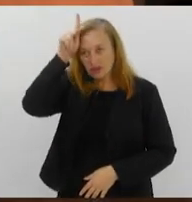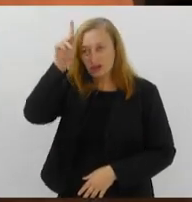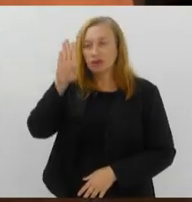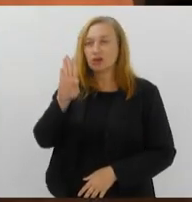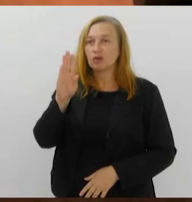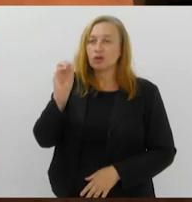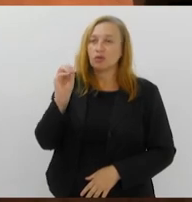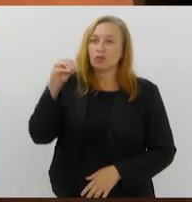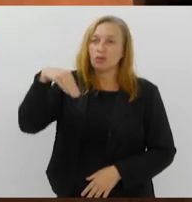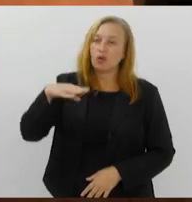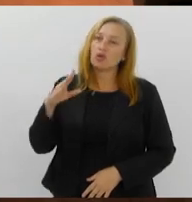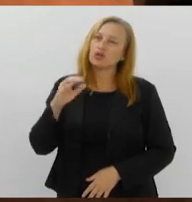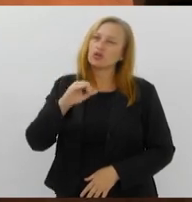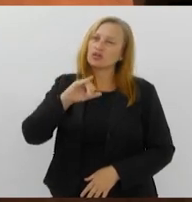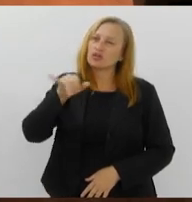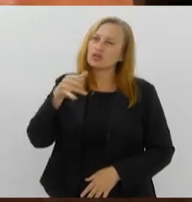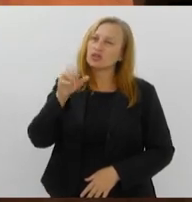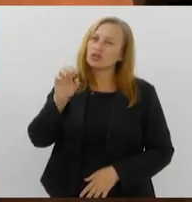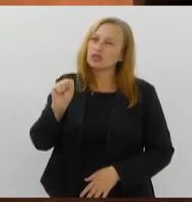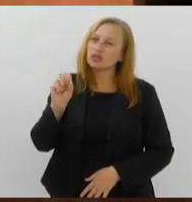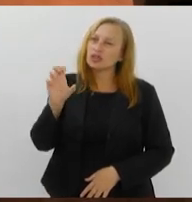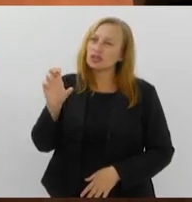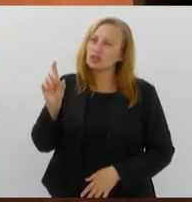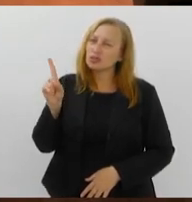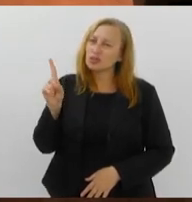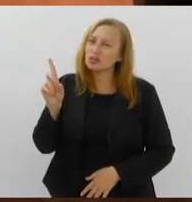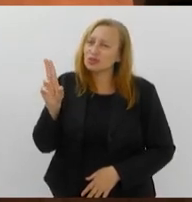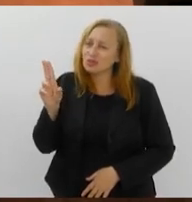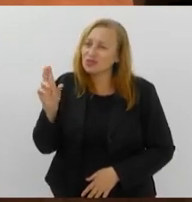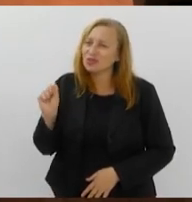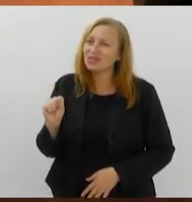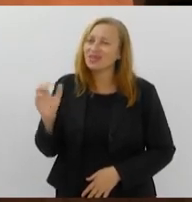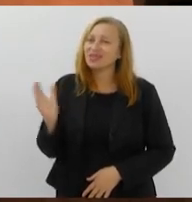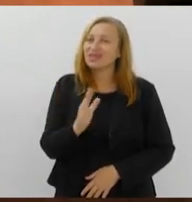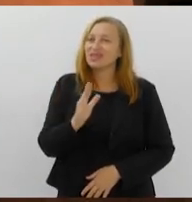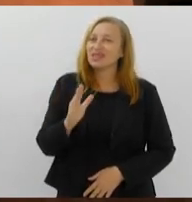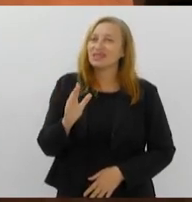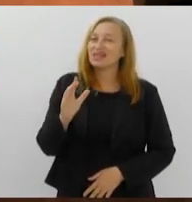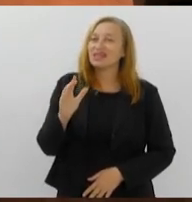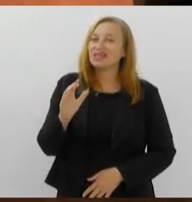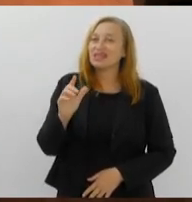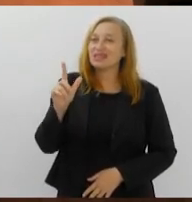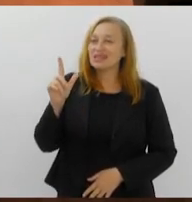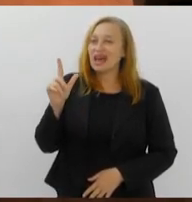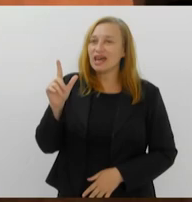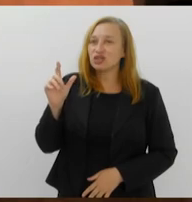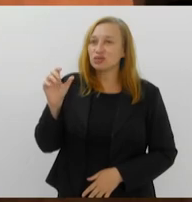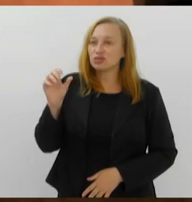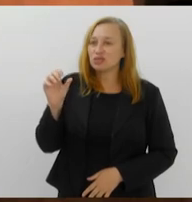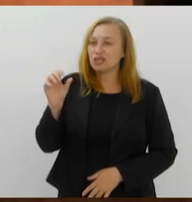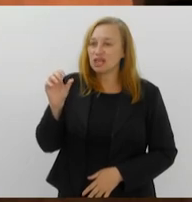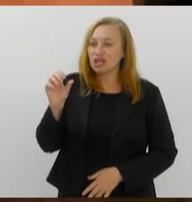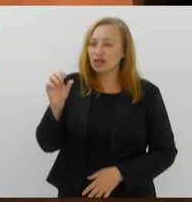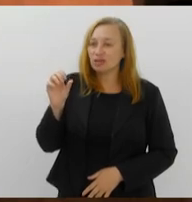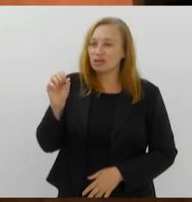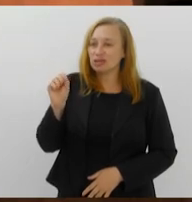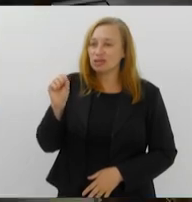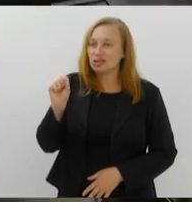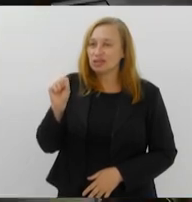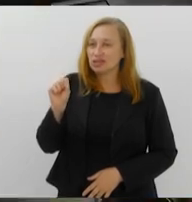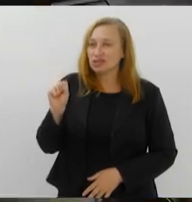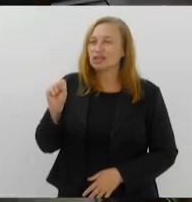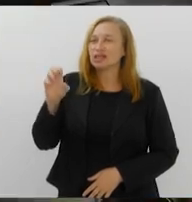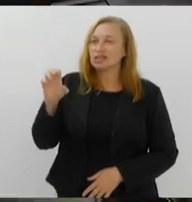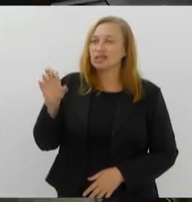Jesus, Sérgio Cirilo. Serginho, faz presente aqui na Assembleia Legislativa com a gente, nos prestigiando. Seja muito